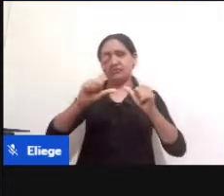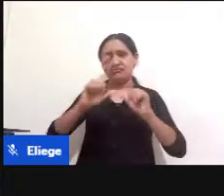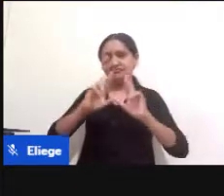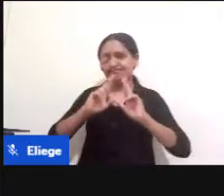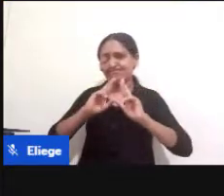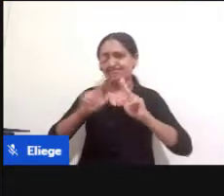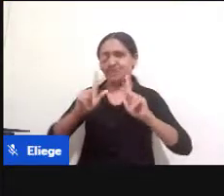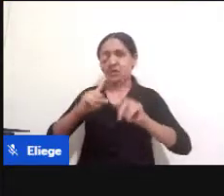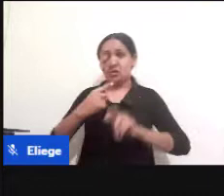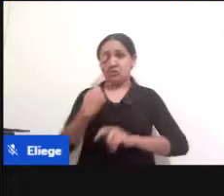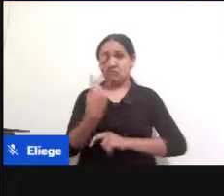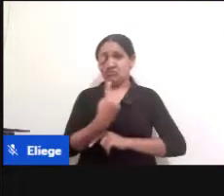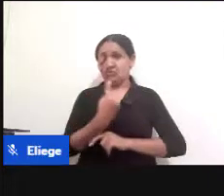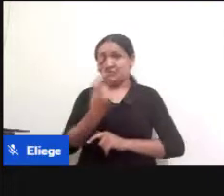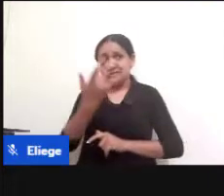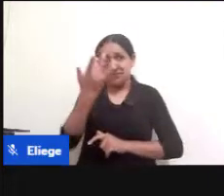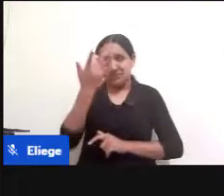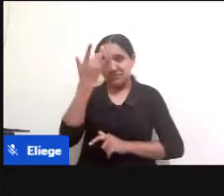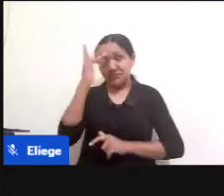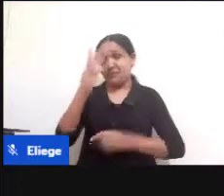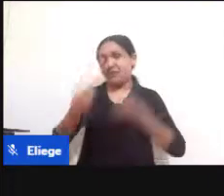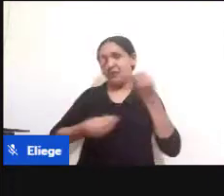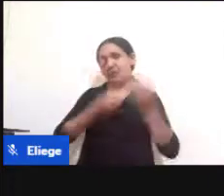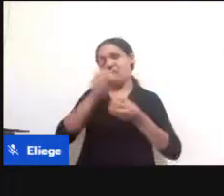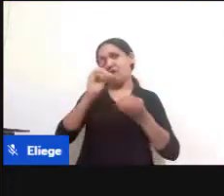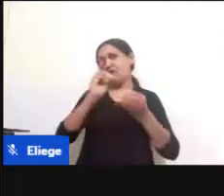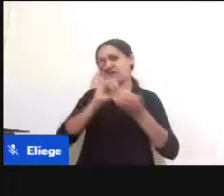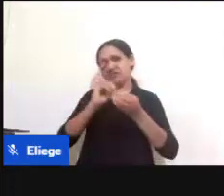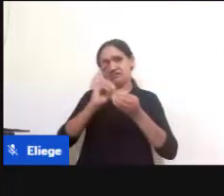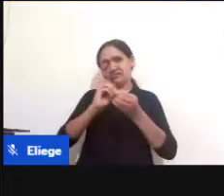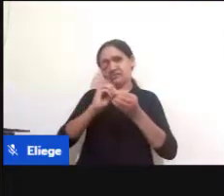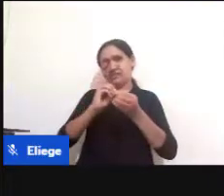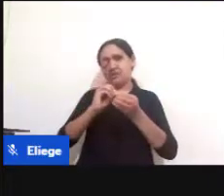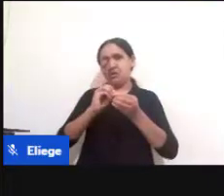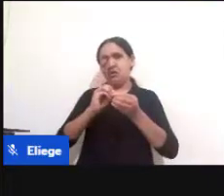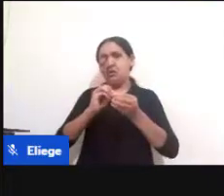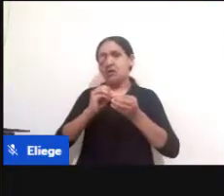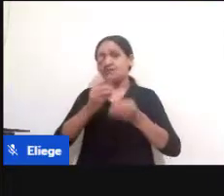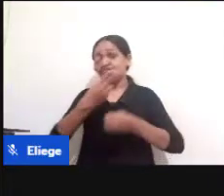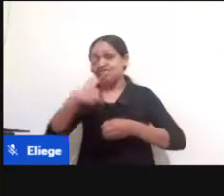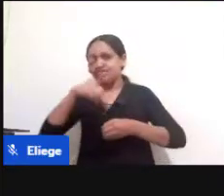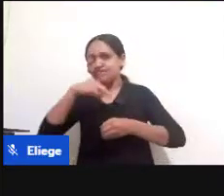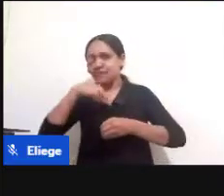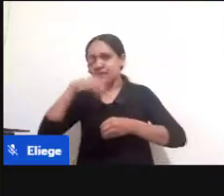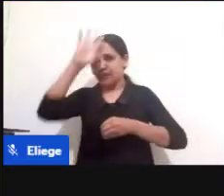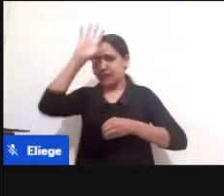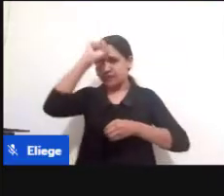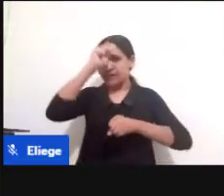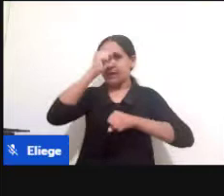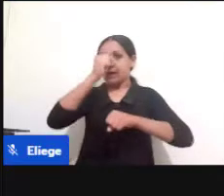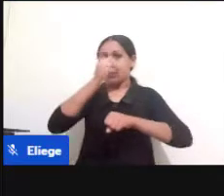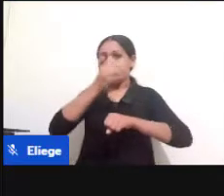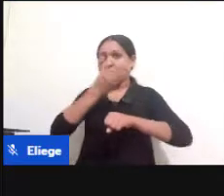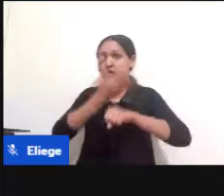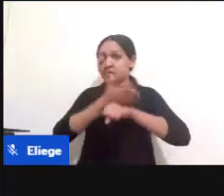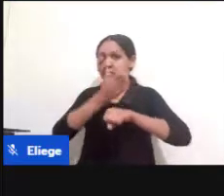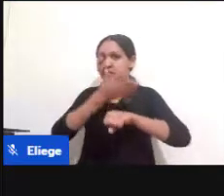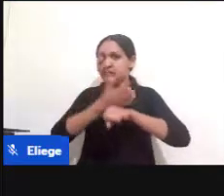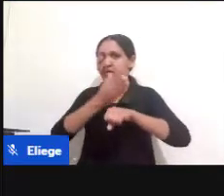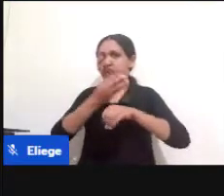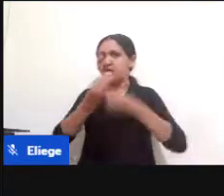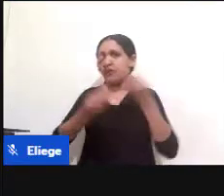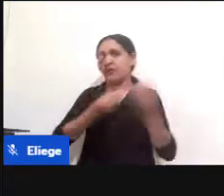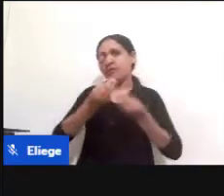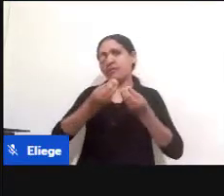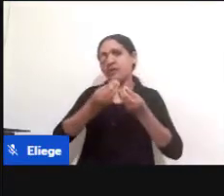fomos aprender as nossas práticas pedagógicas no decorrer das aulas não